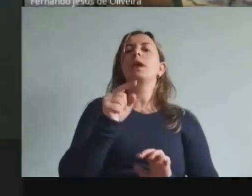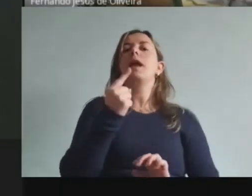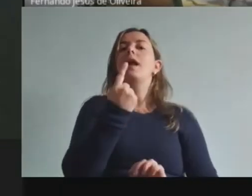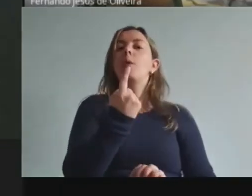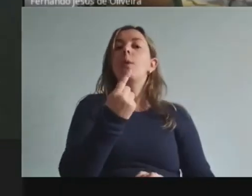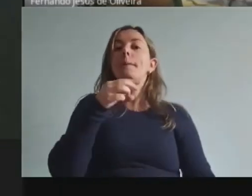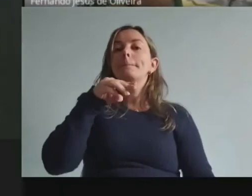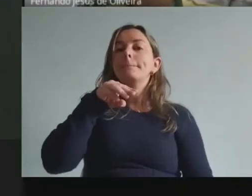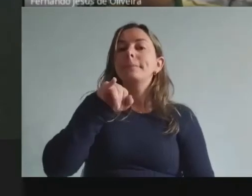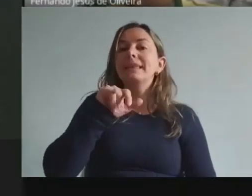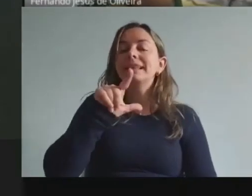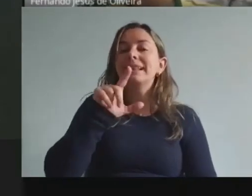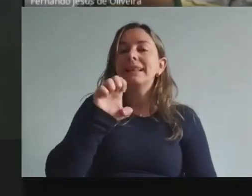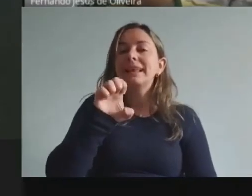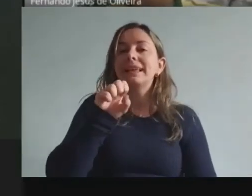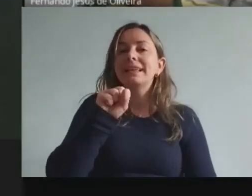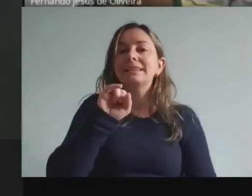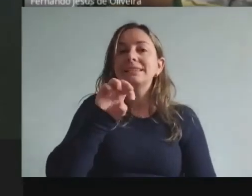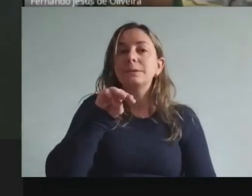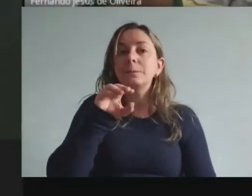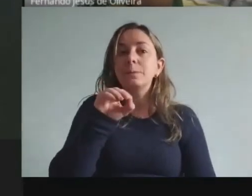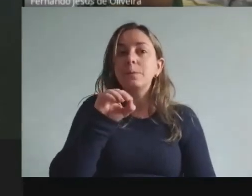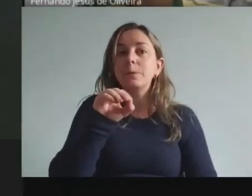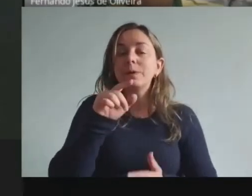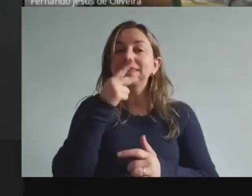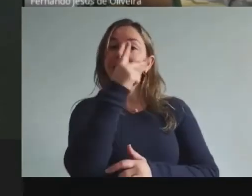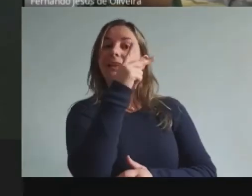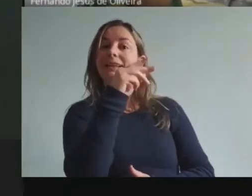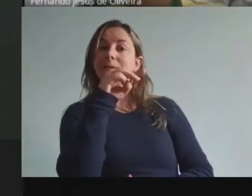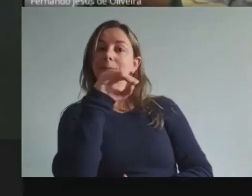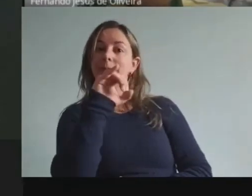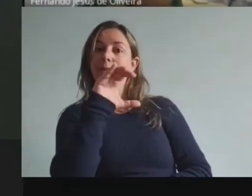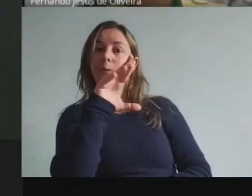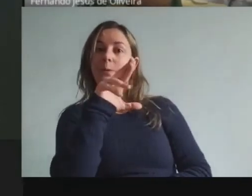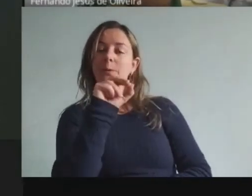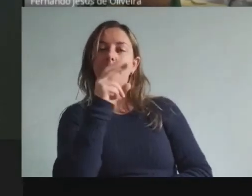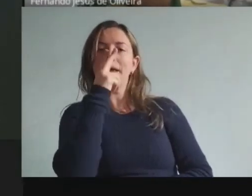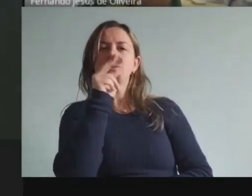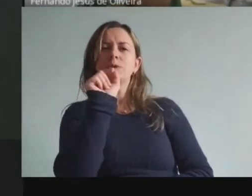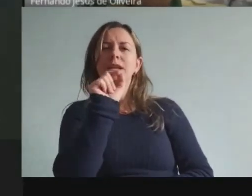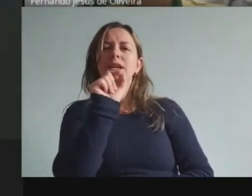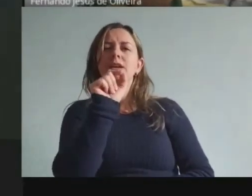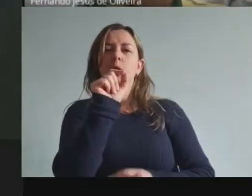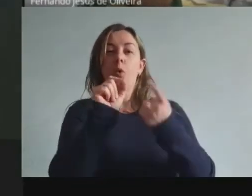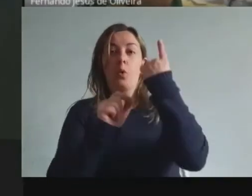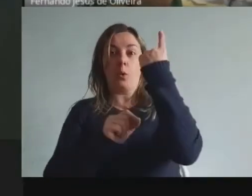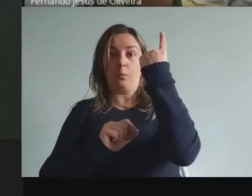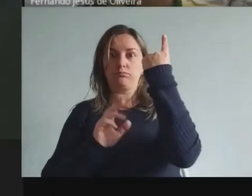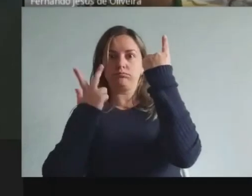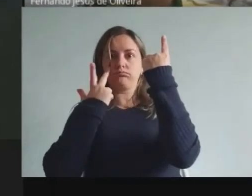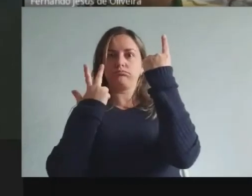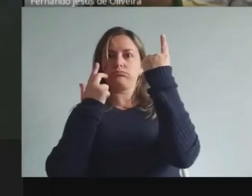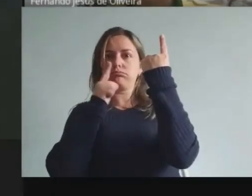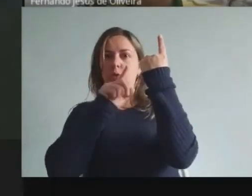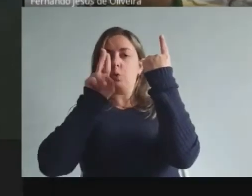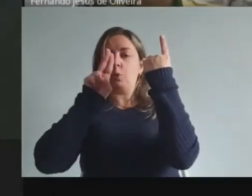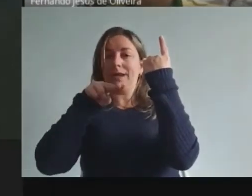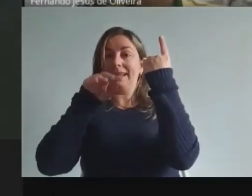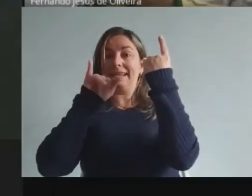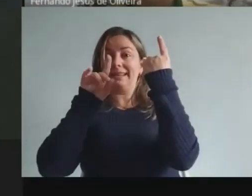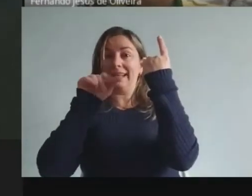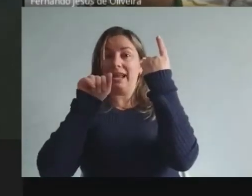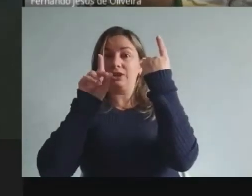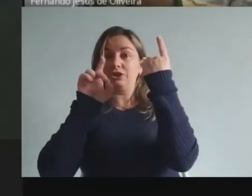é um milésimo de micro, ou seja, um bilionésimo da unidade, né? 10 a